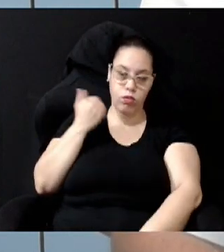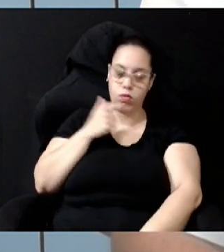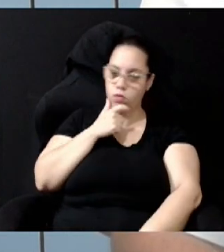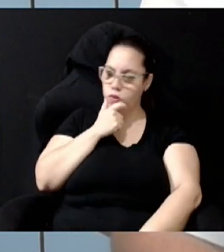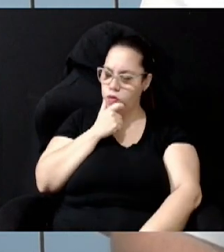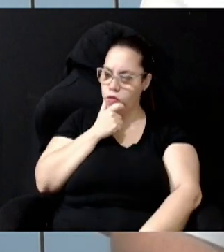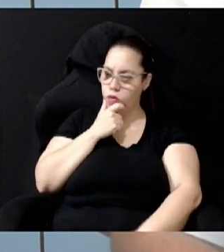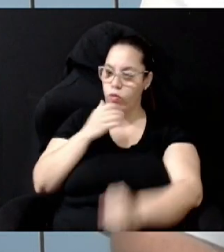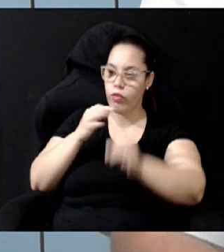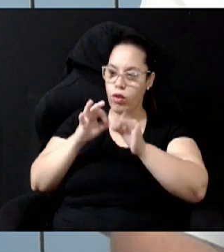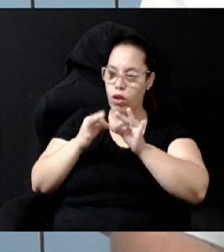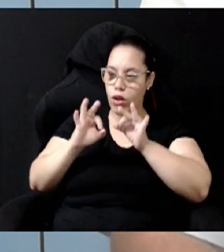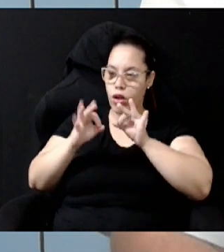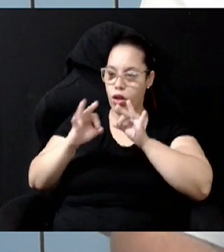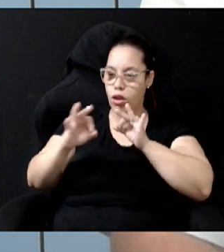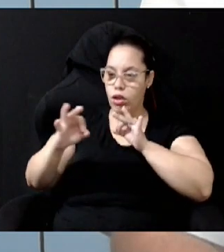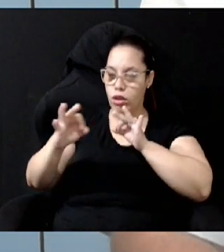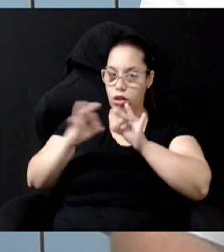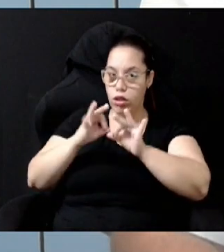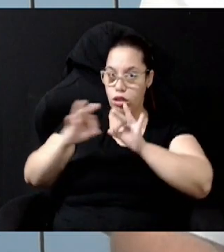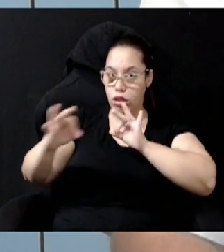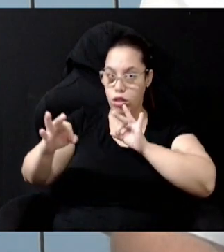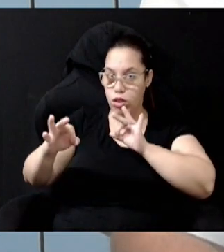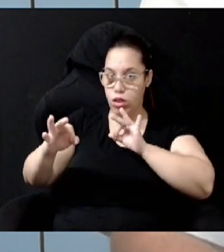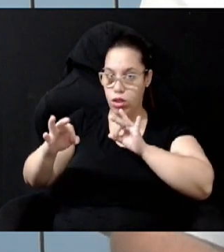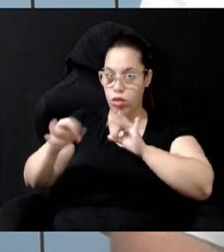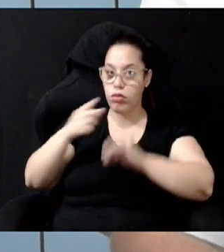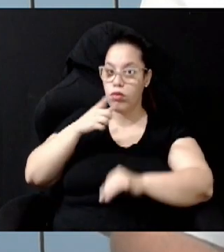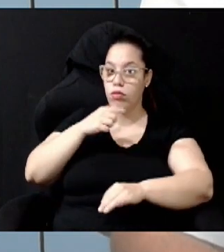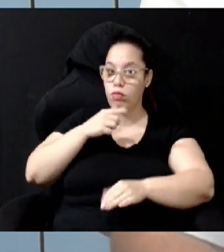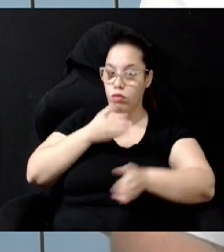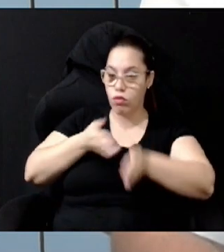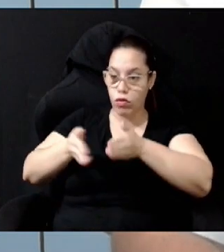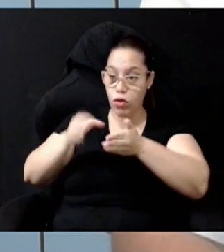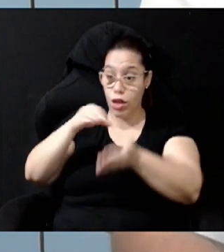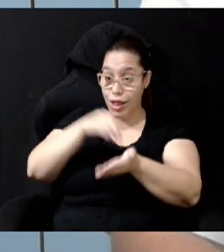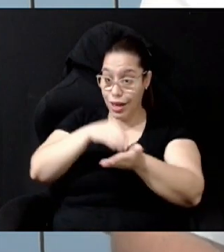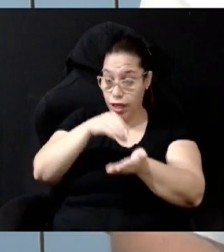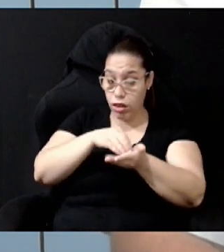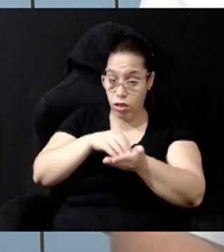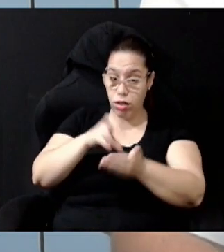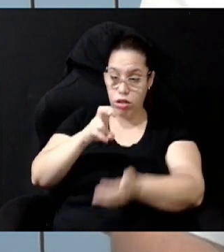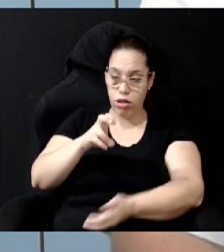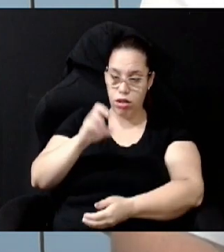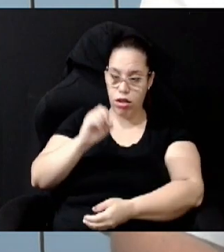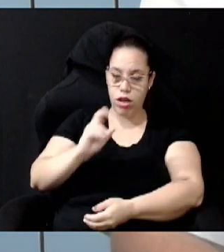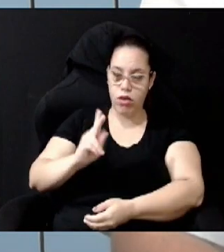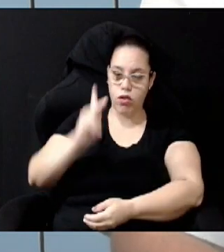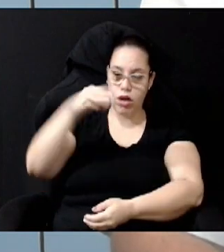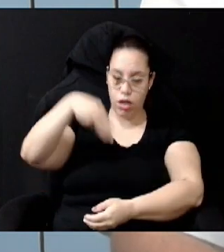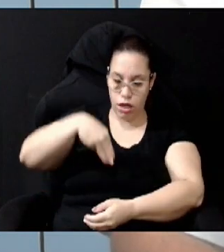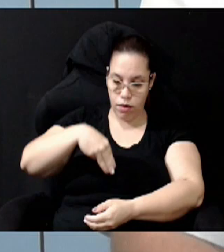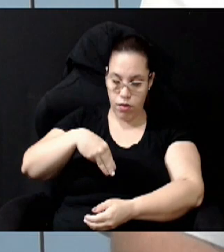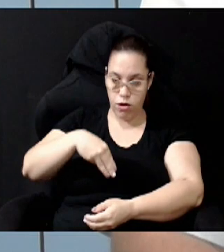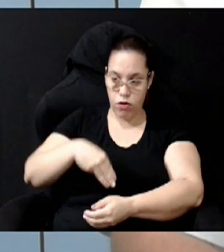média da produção de alimentos da central era de 50 quilômetros. E